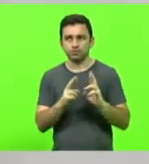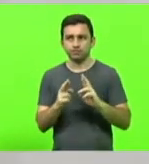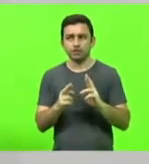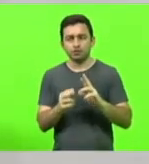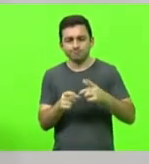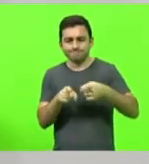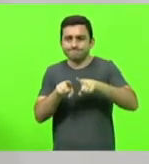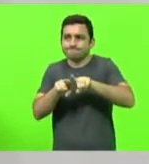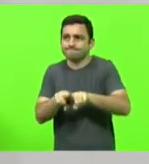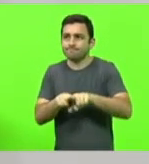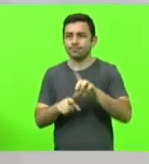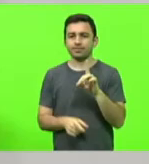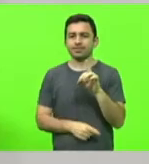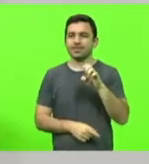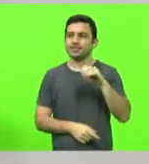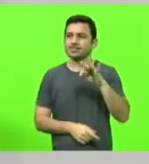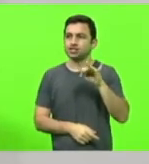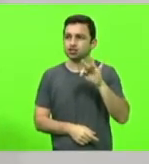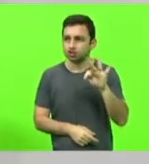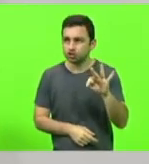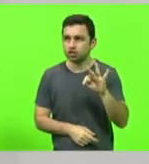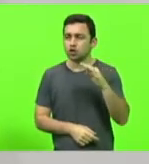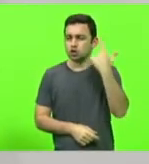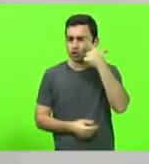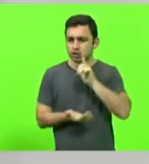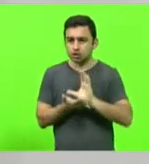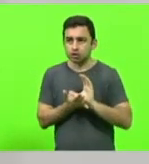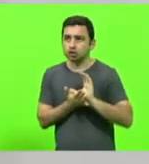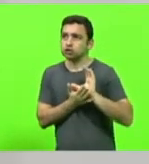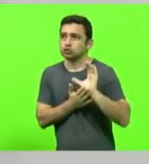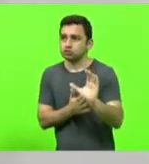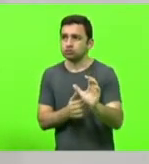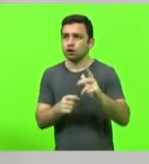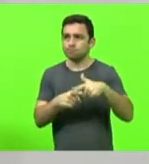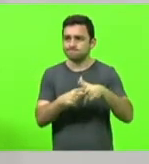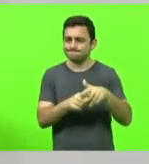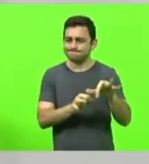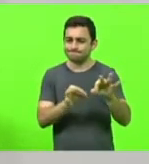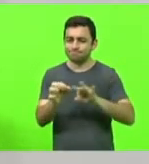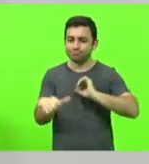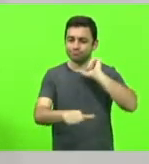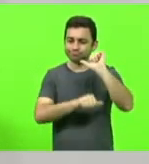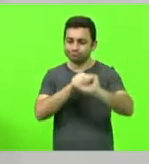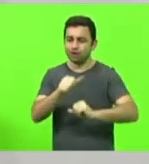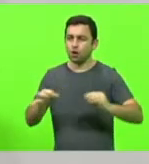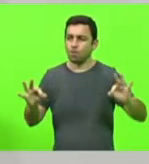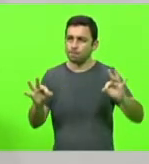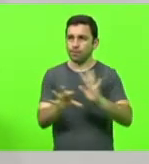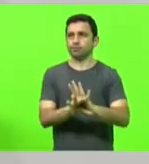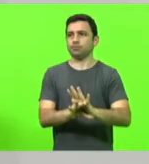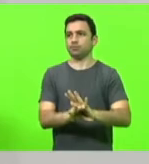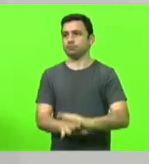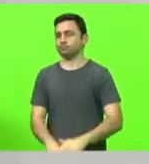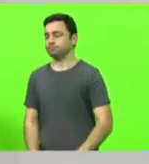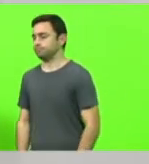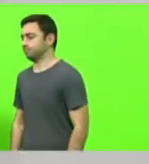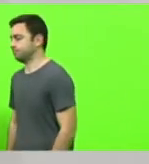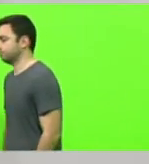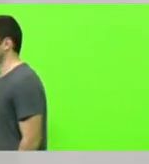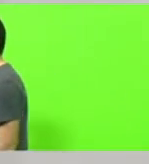com o DENIT e colocar recurso para revitalizar ela completa, até pelo